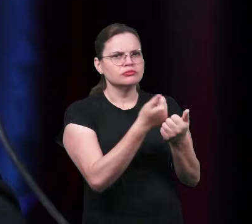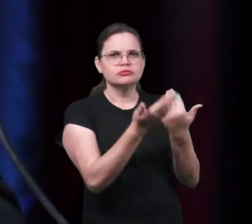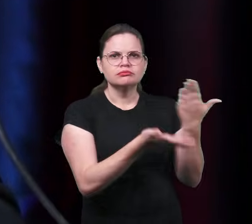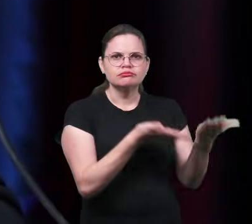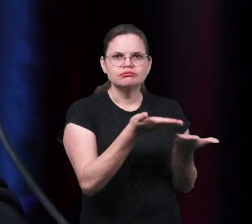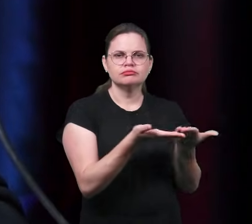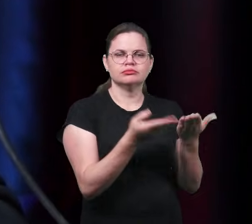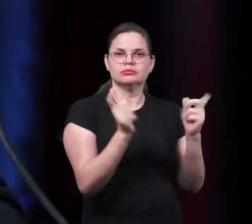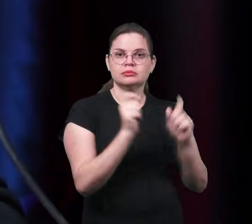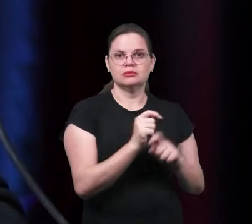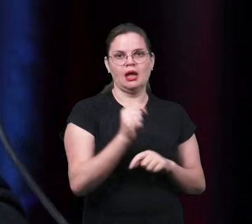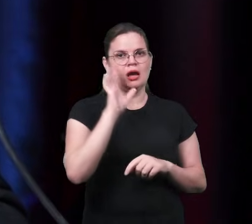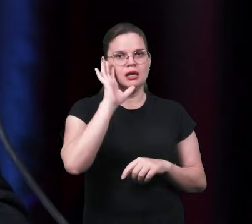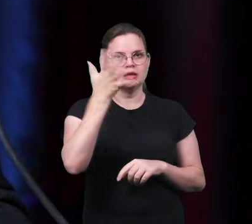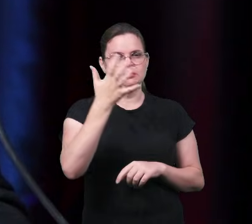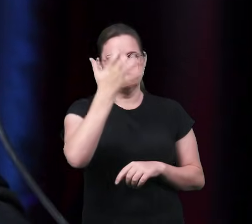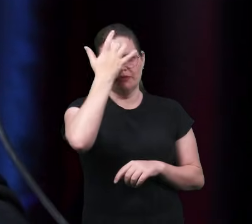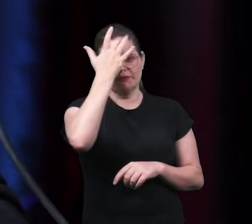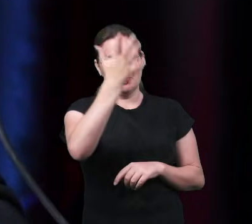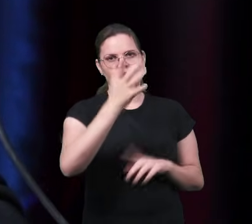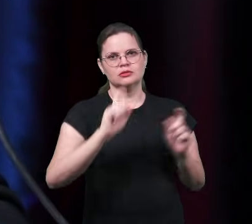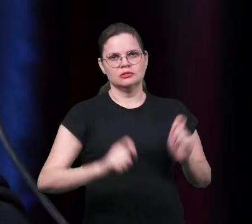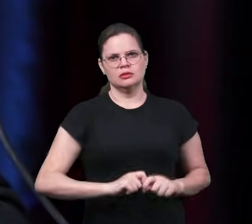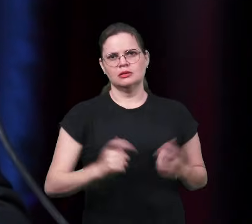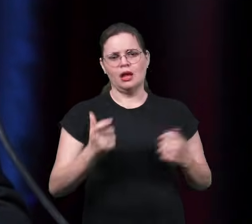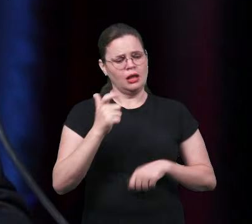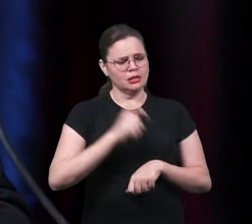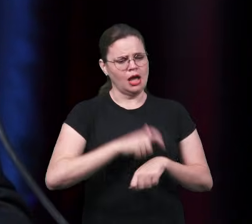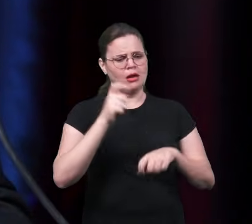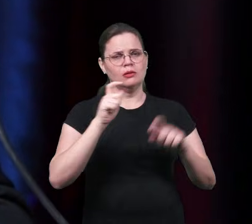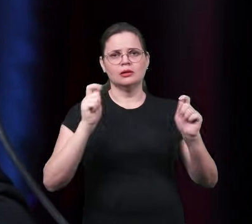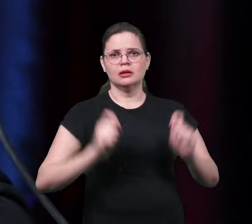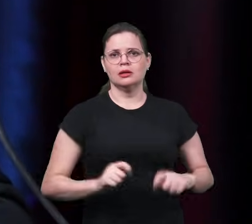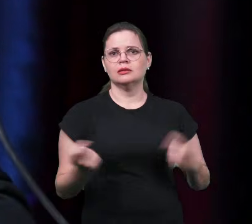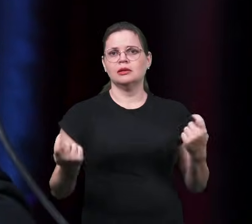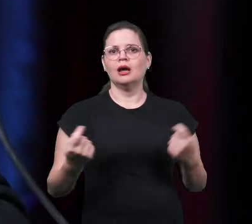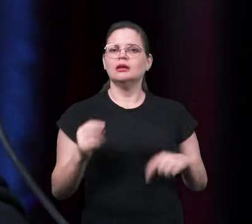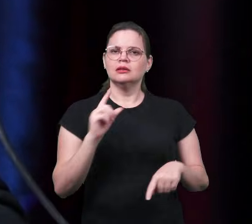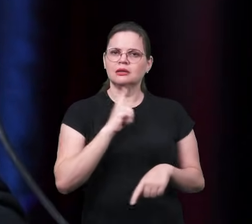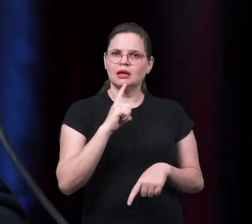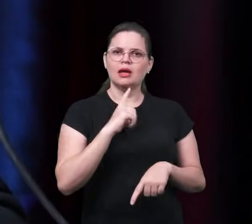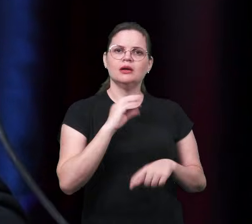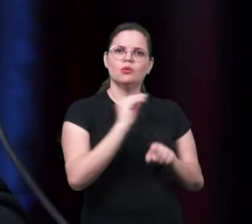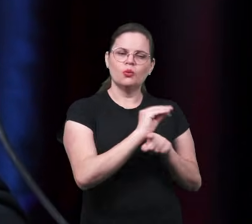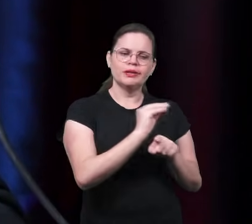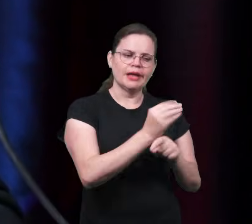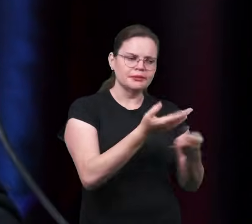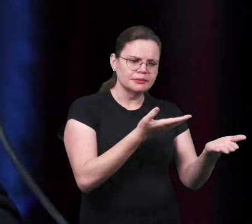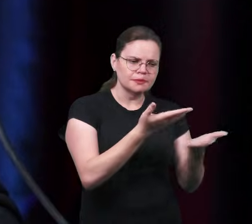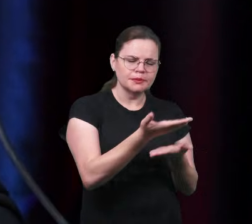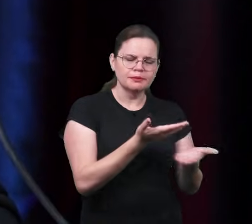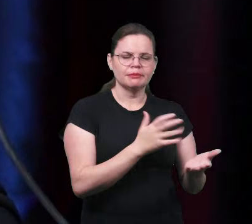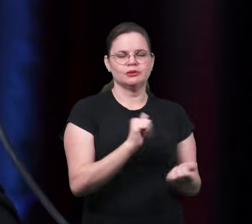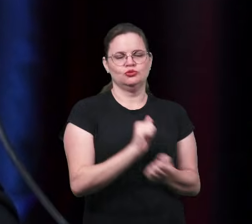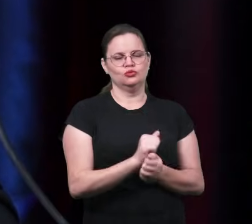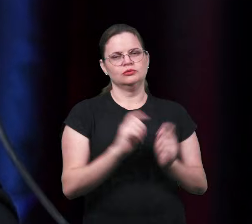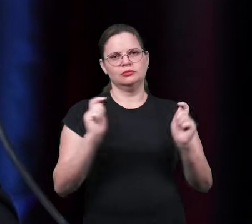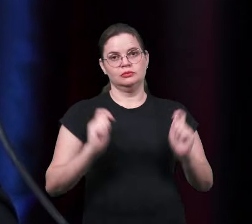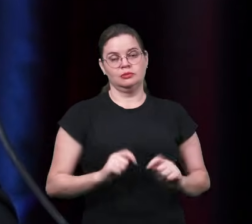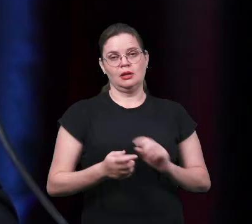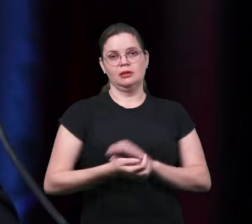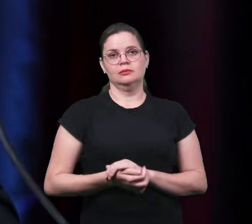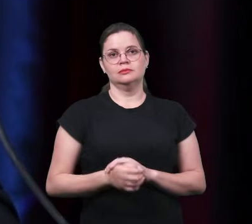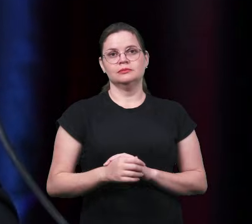os problemas são resolvidos mais imediatamente, um cuidado mais próximo um com o outro, né? Então, o grupo de